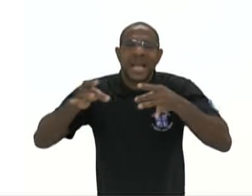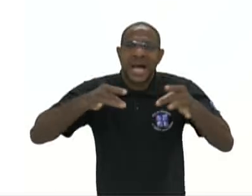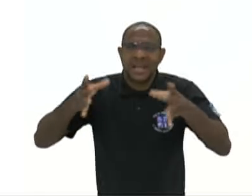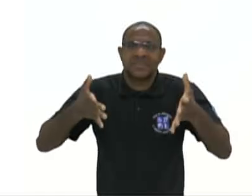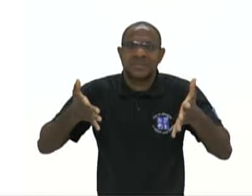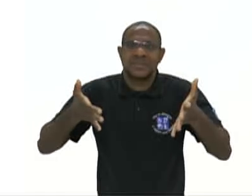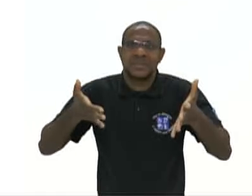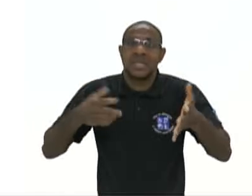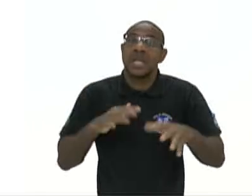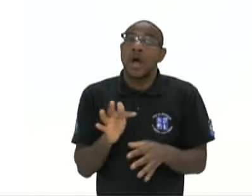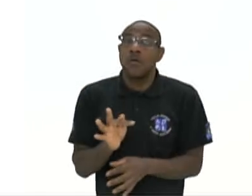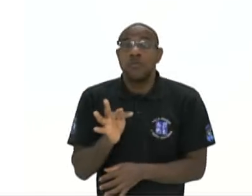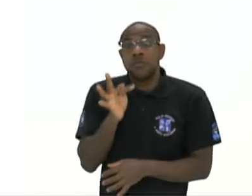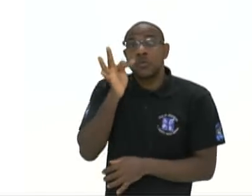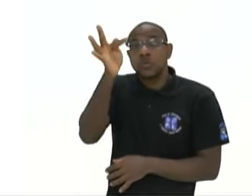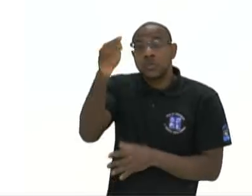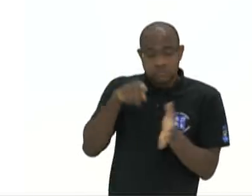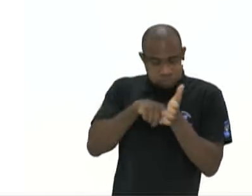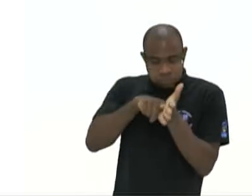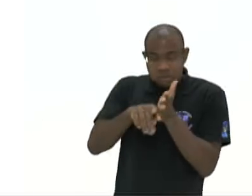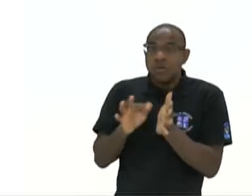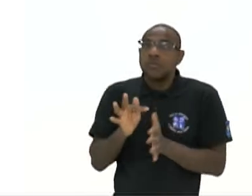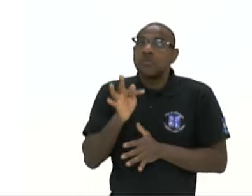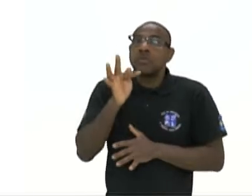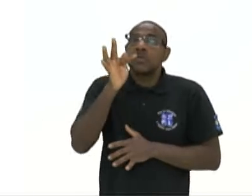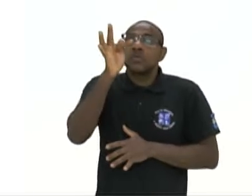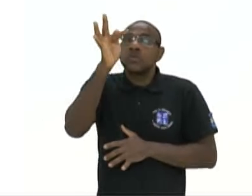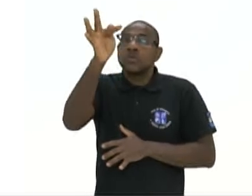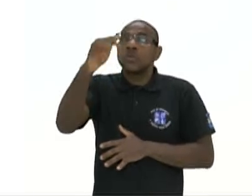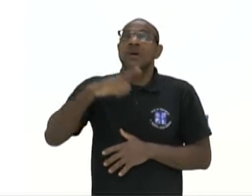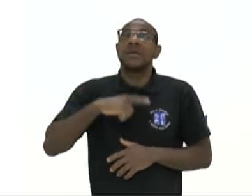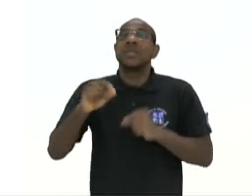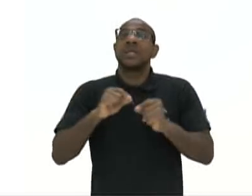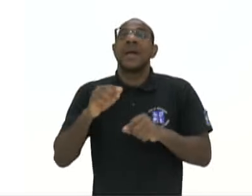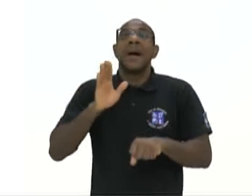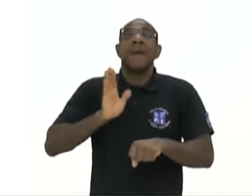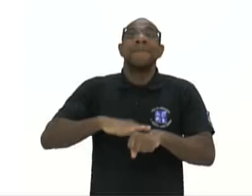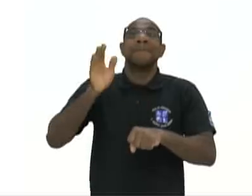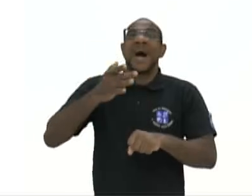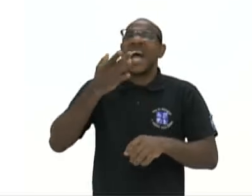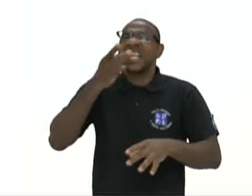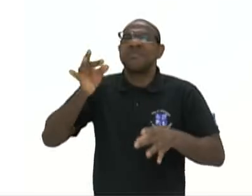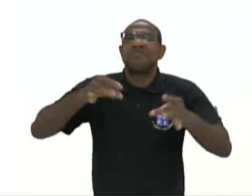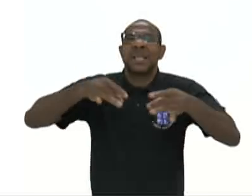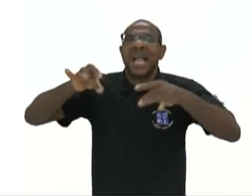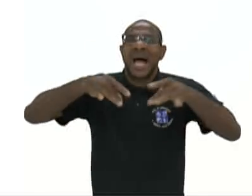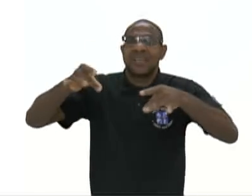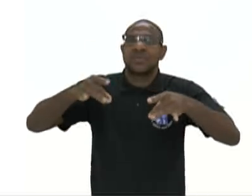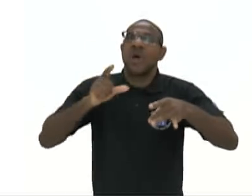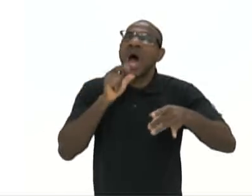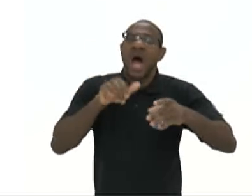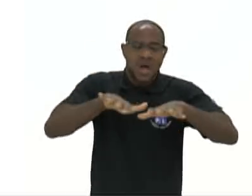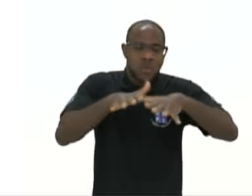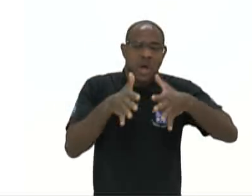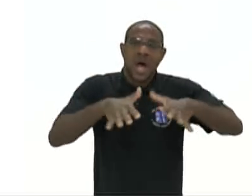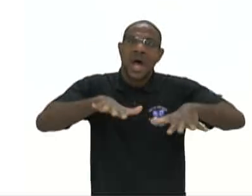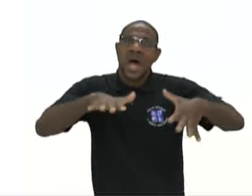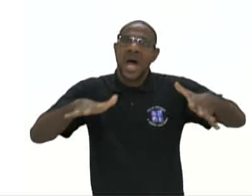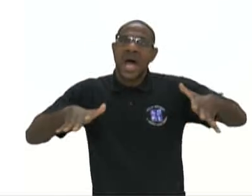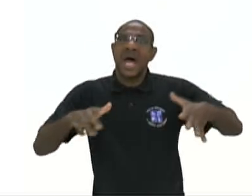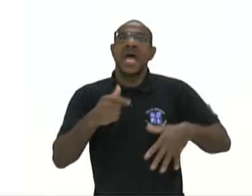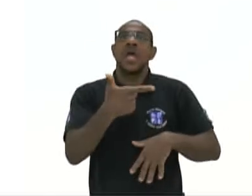que haverá mais plástico do que peixes no oceano até 2050. A expectativa